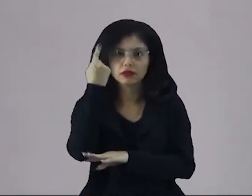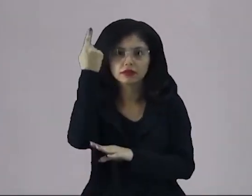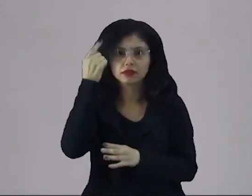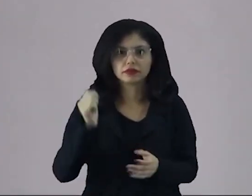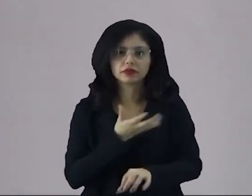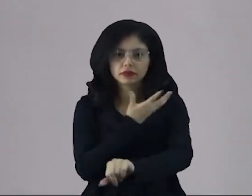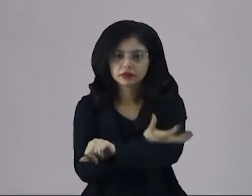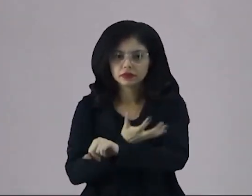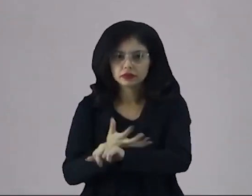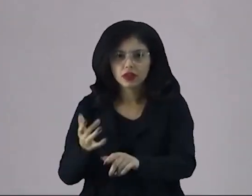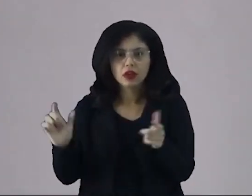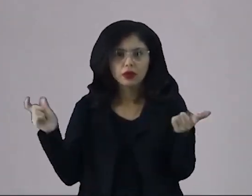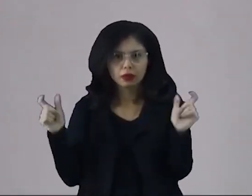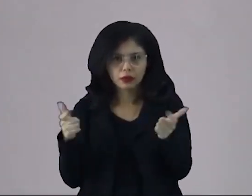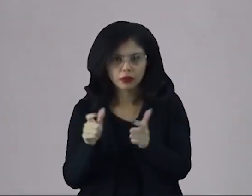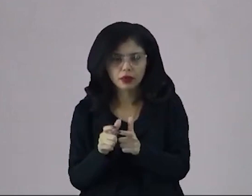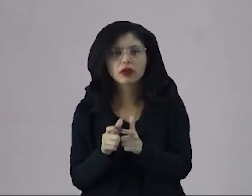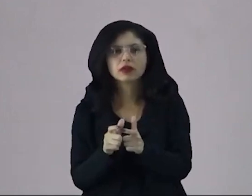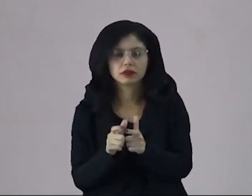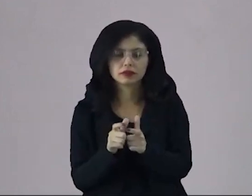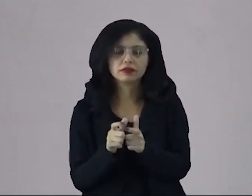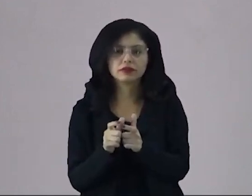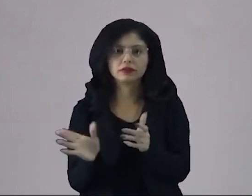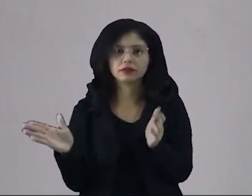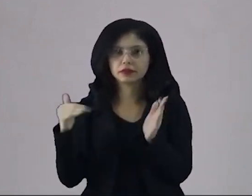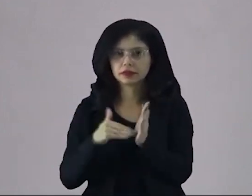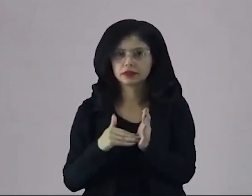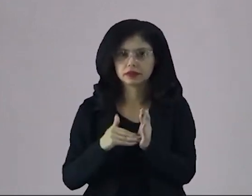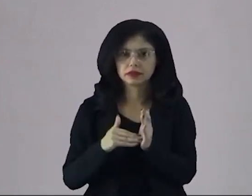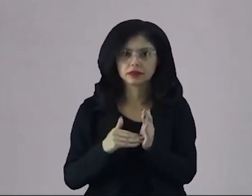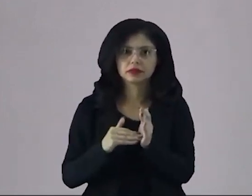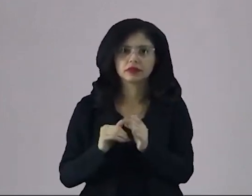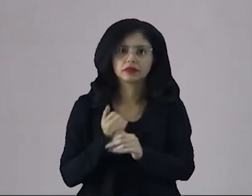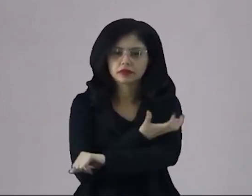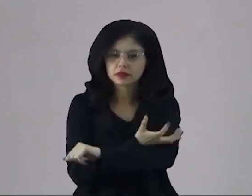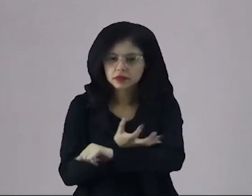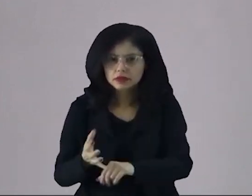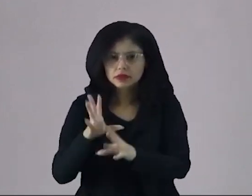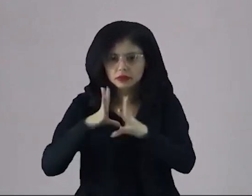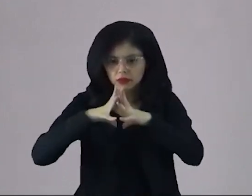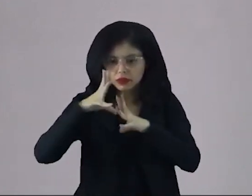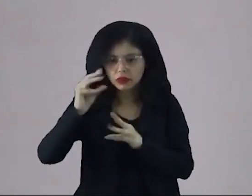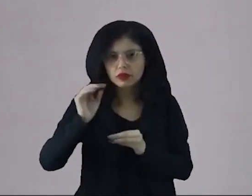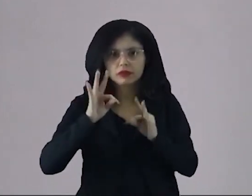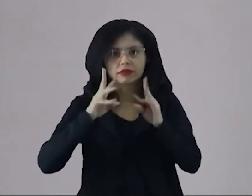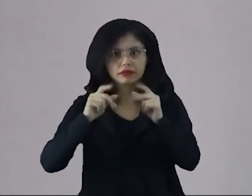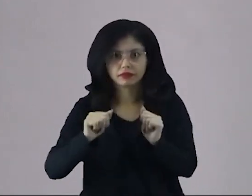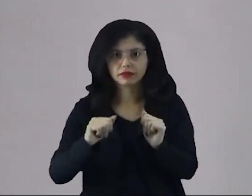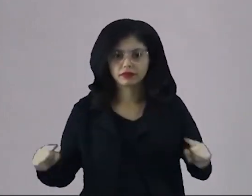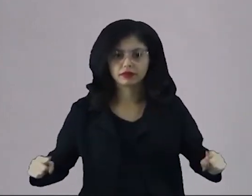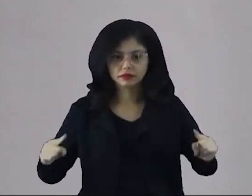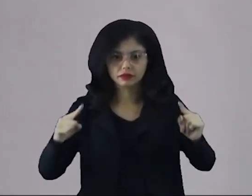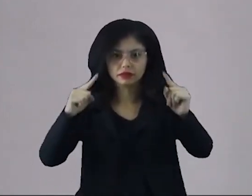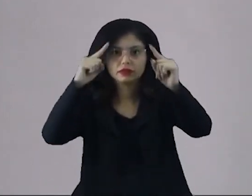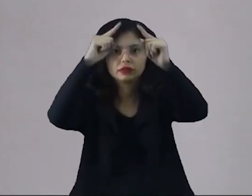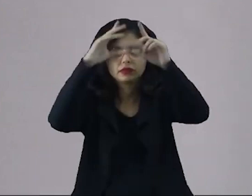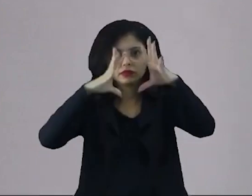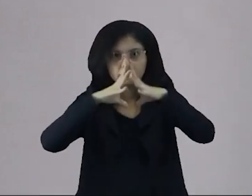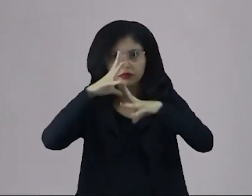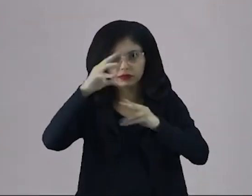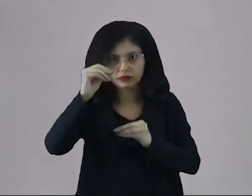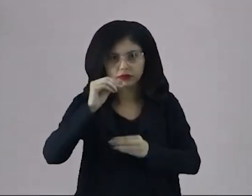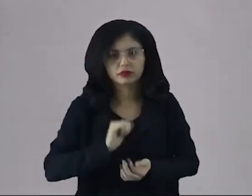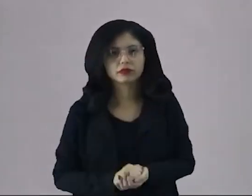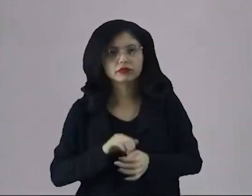a vegetação vai diminuindo seu tamanho até ficar bem ralo ou desaparecer quando chega no topo dessas montanhas.